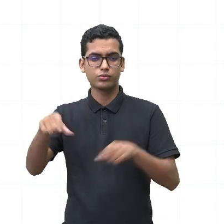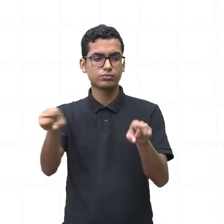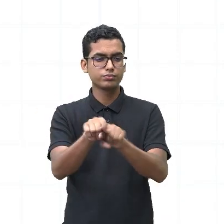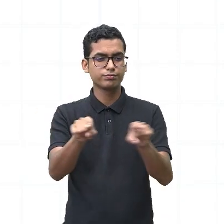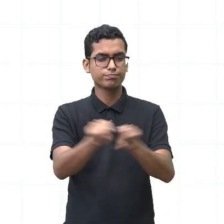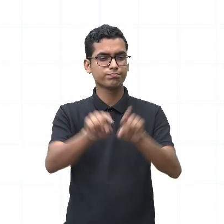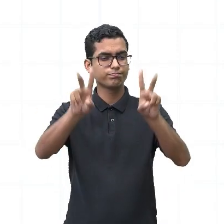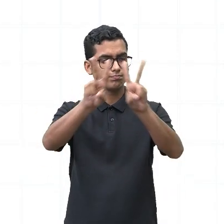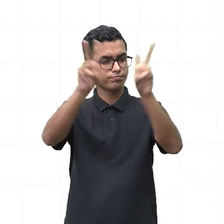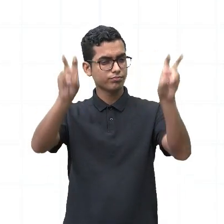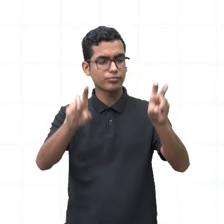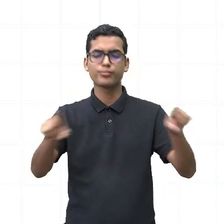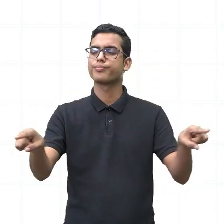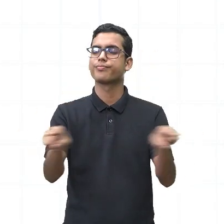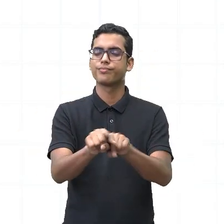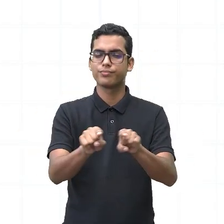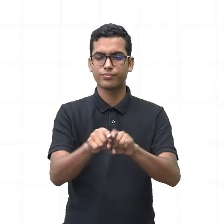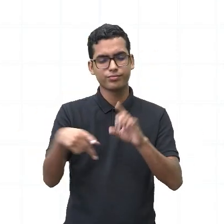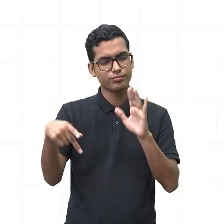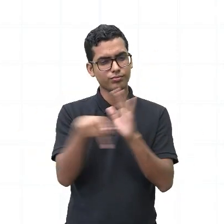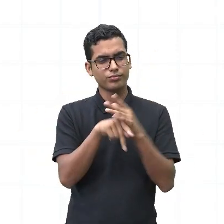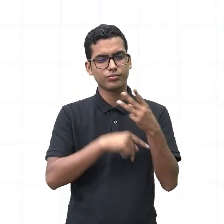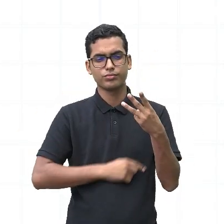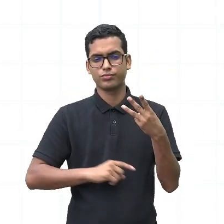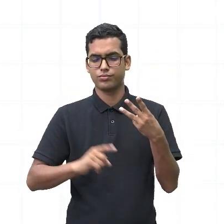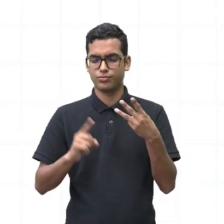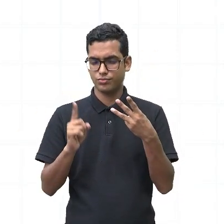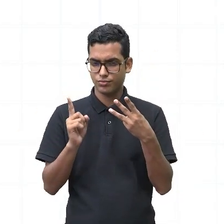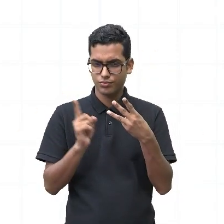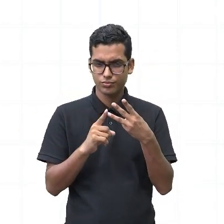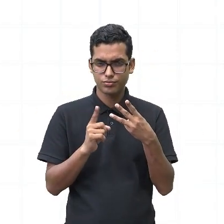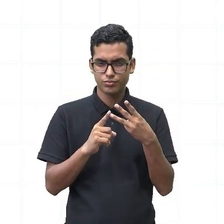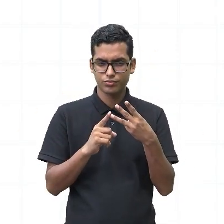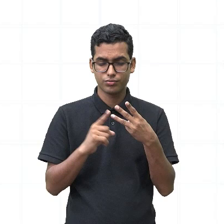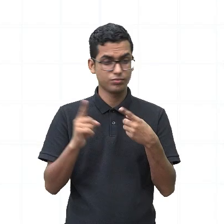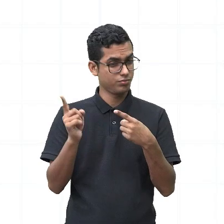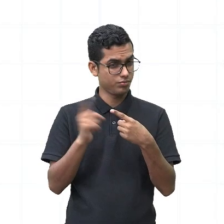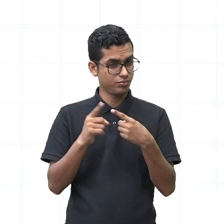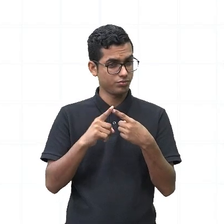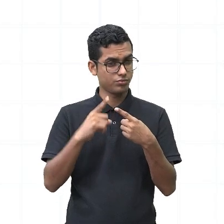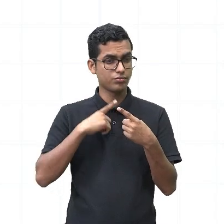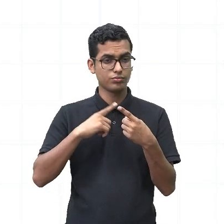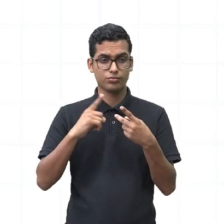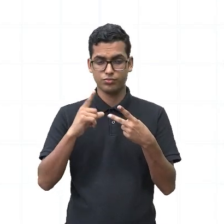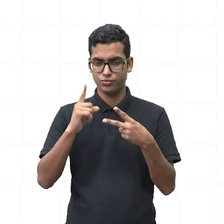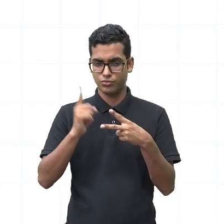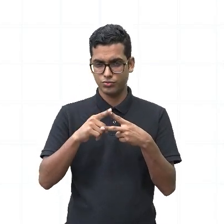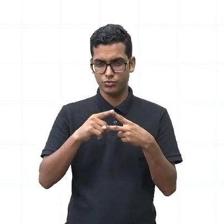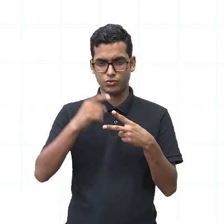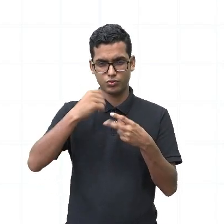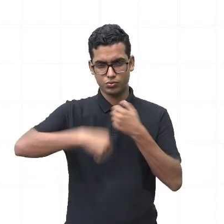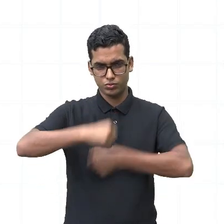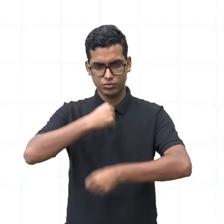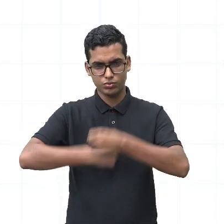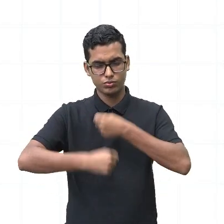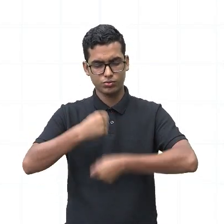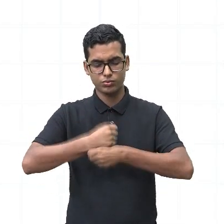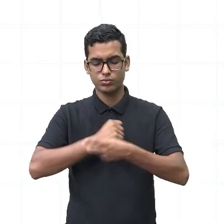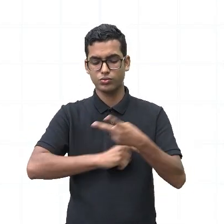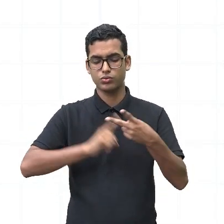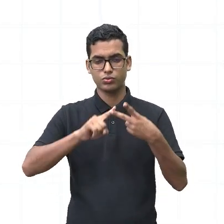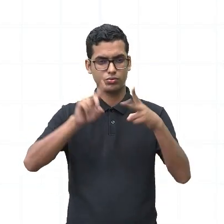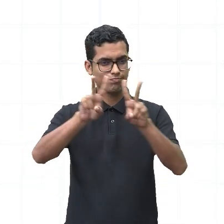título é uma marca tipográfica. Aqui esse título, ele tá bem difícil, digamos assim, the